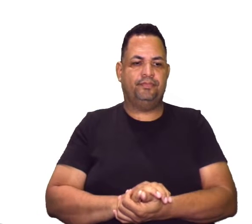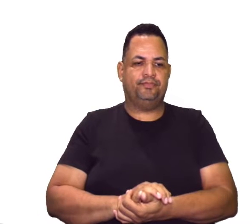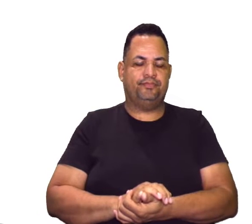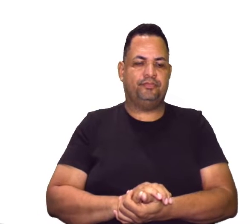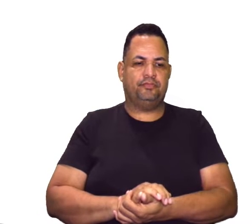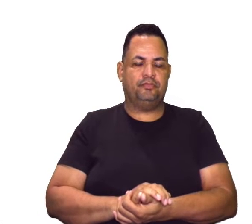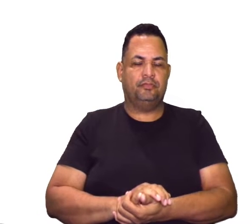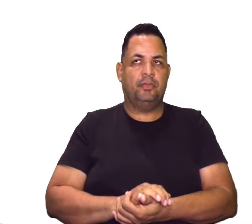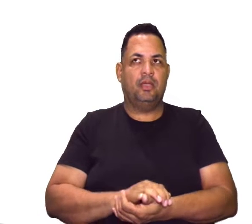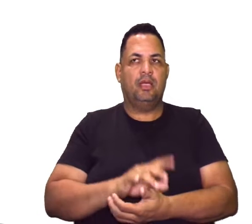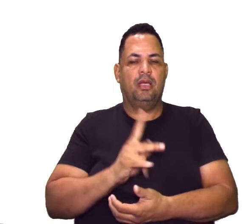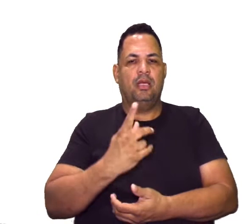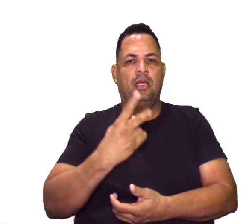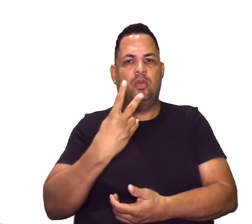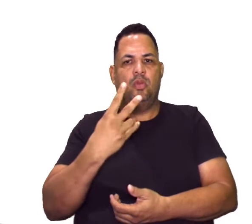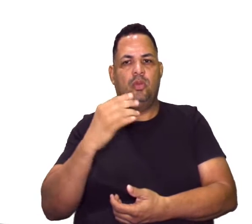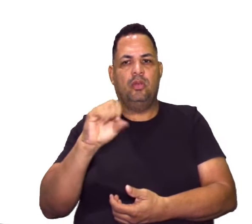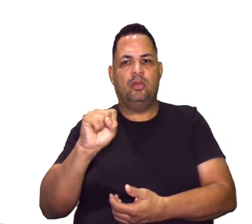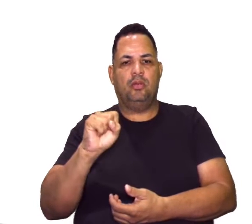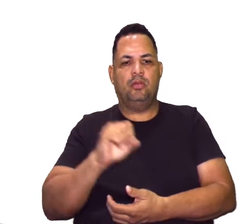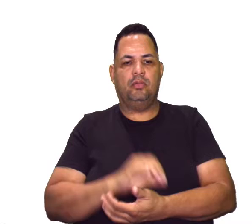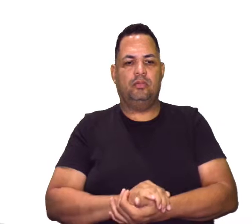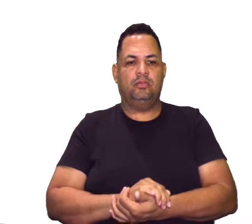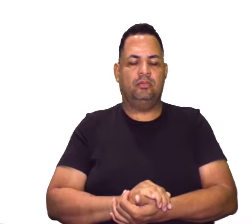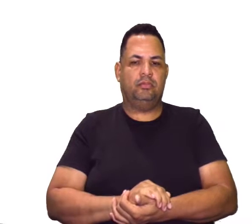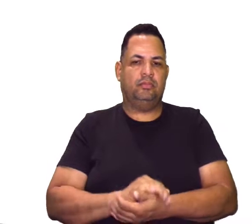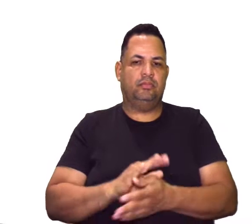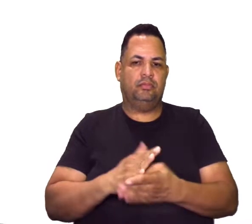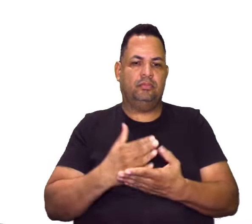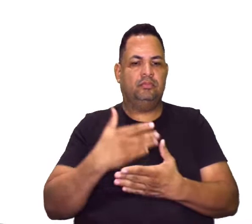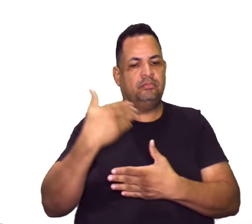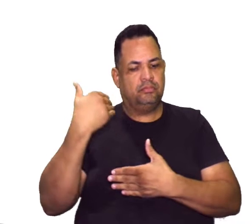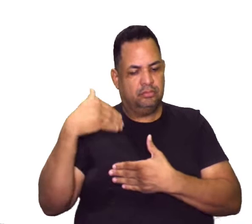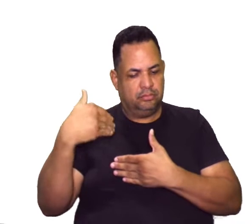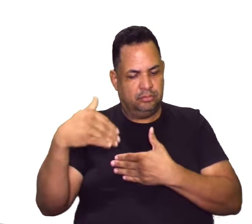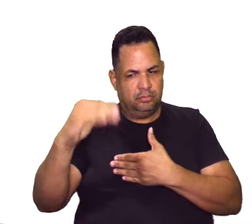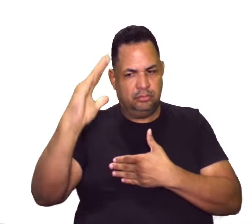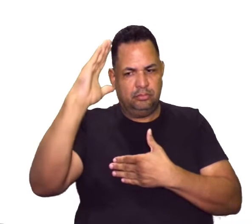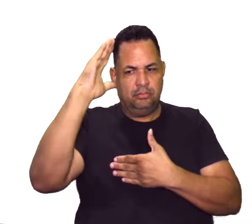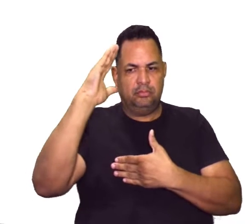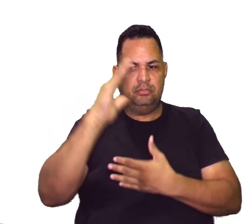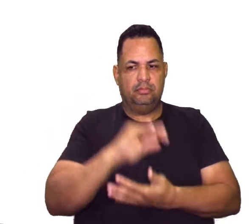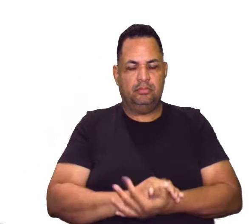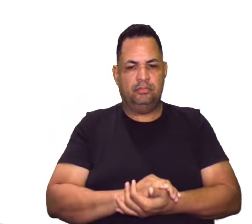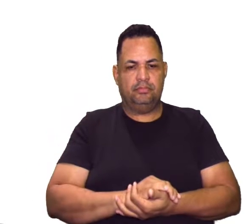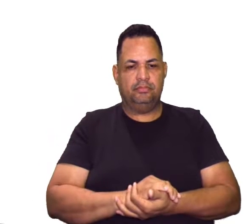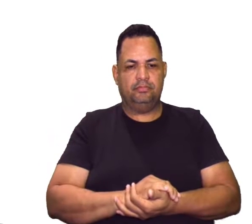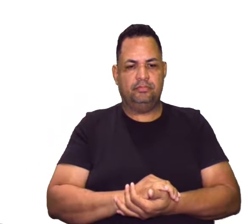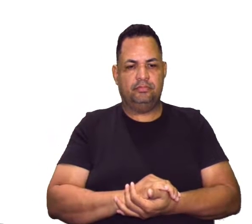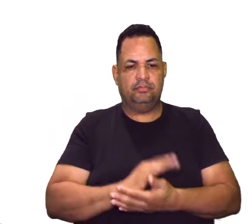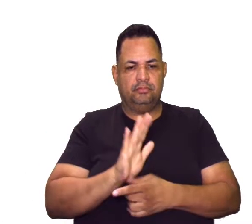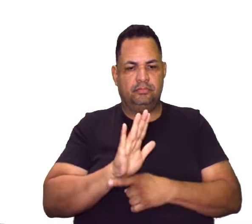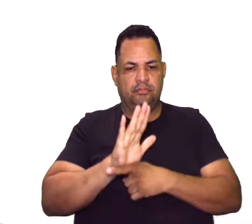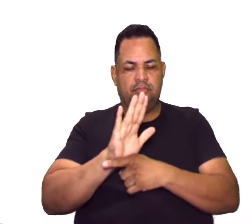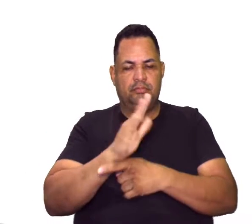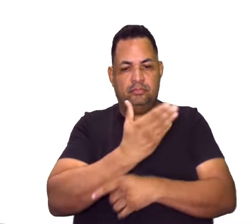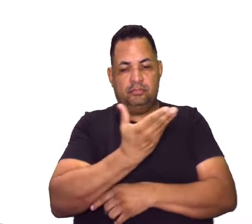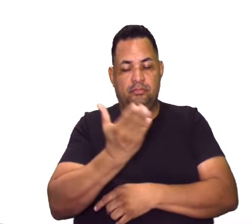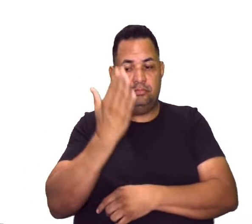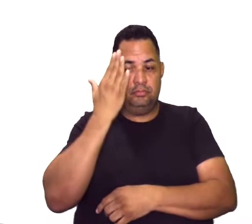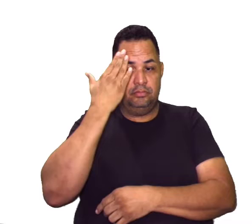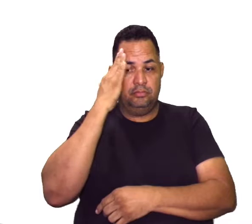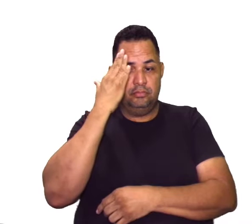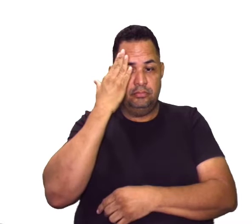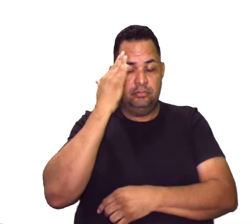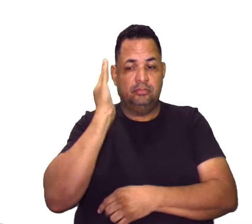H2S, se tivéssemos ácido sulfídrico. E assim sucessivamente, ajudando a você